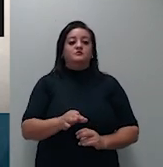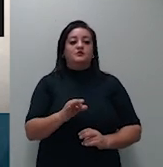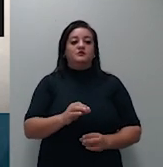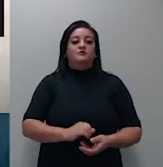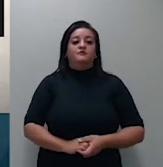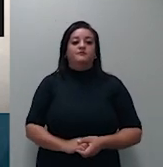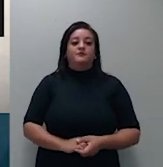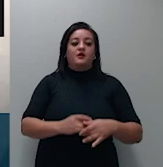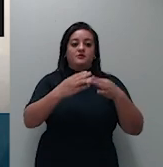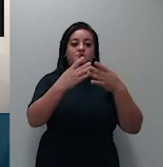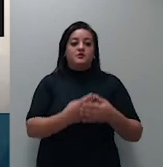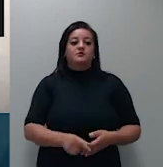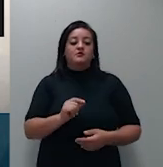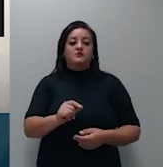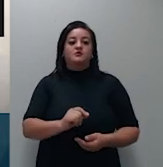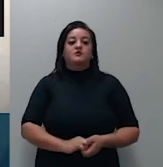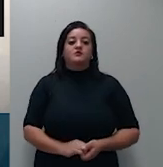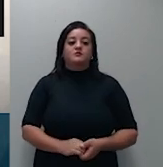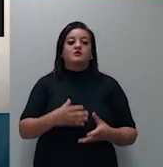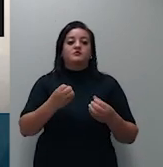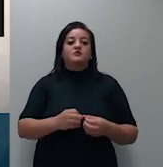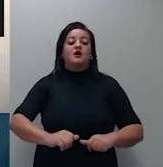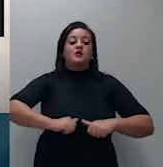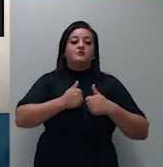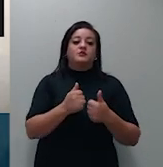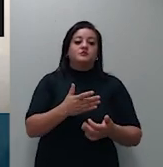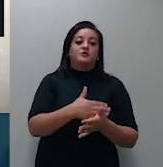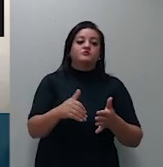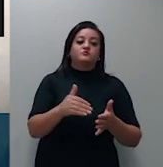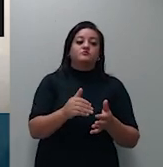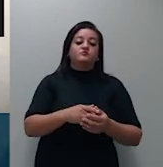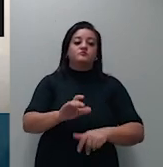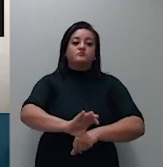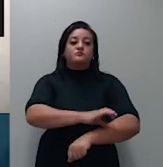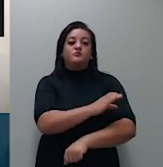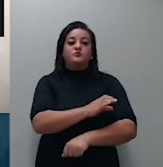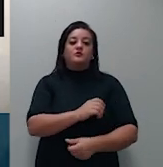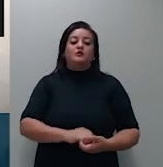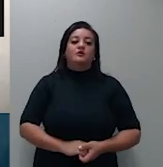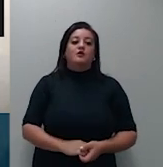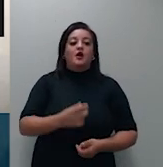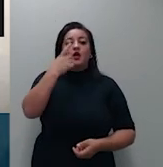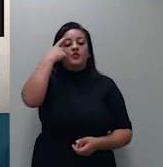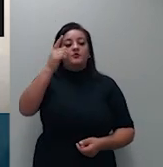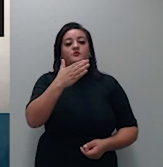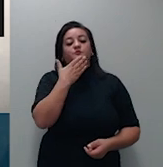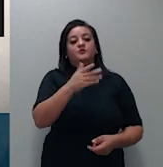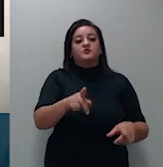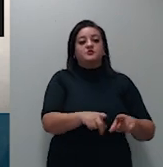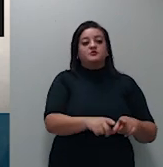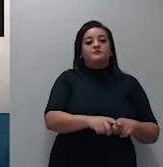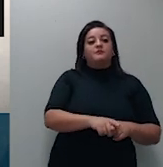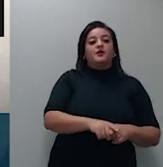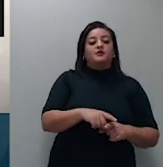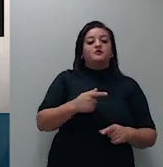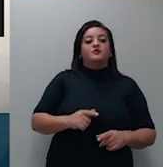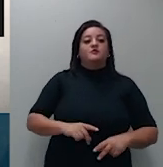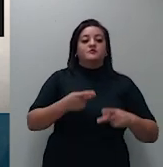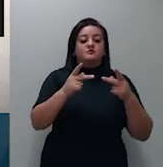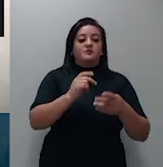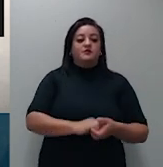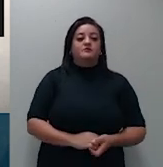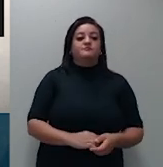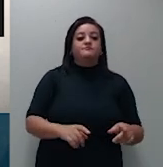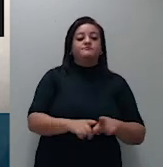imperativa ao dispor que estão sujeitos à recuperação todos os créditos na data do pedido ainda que não